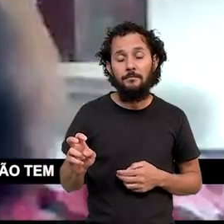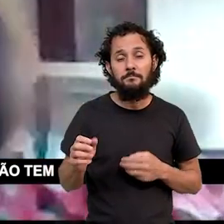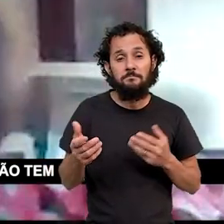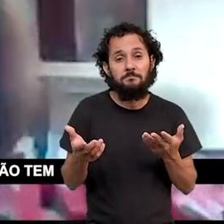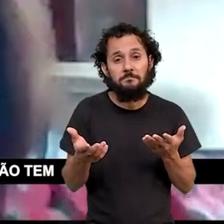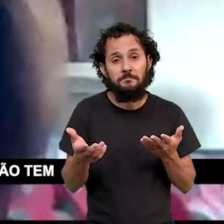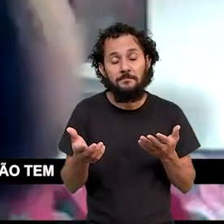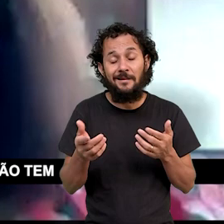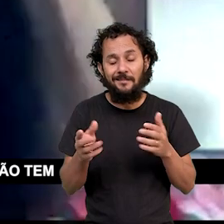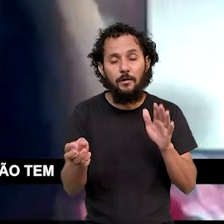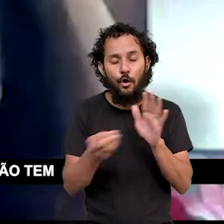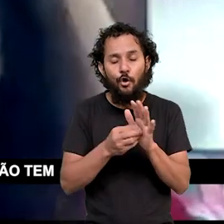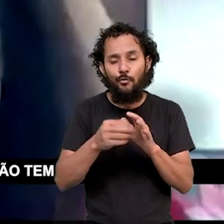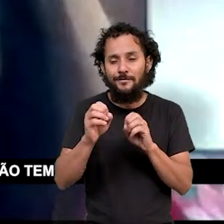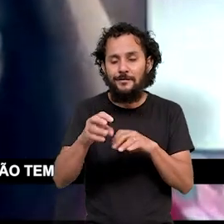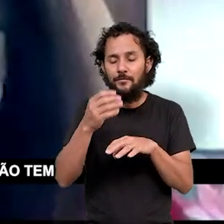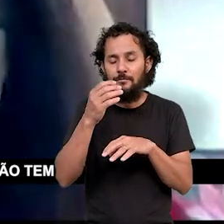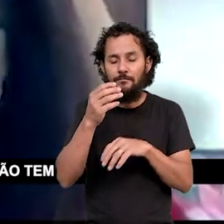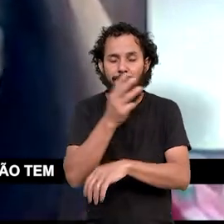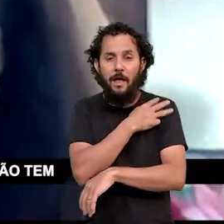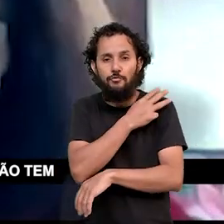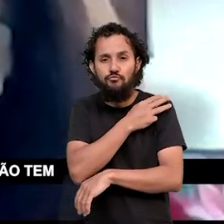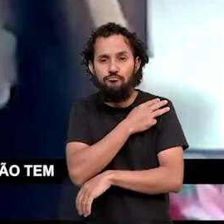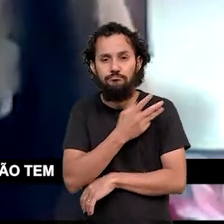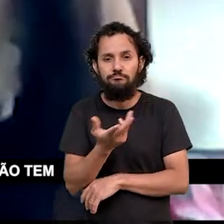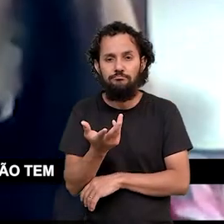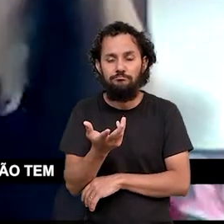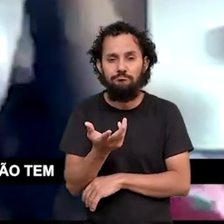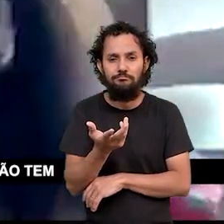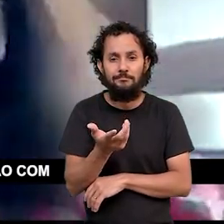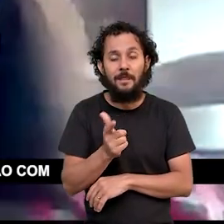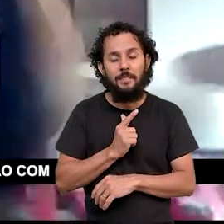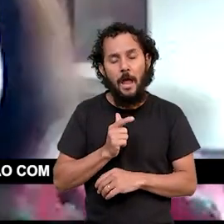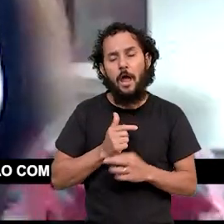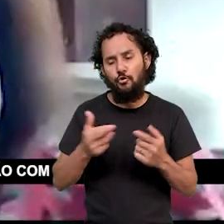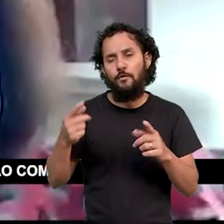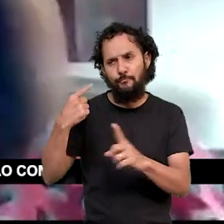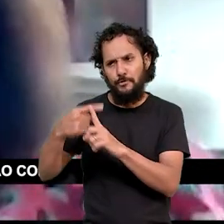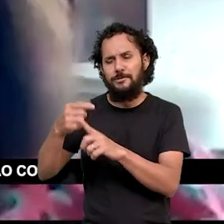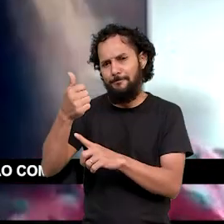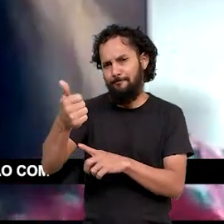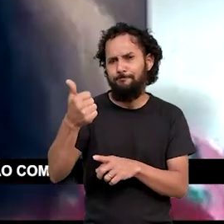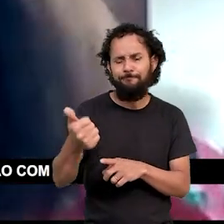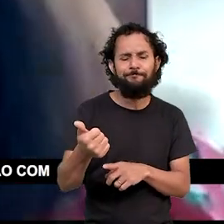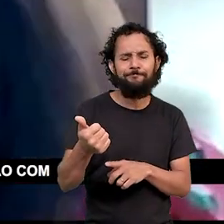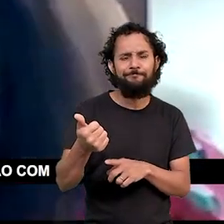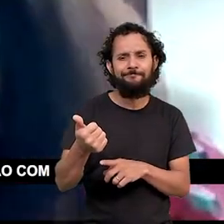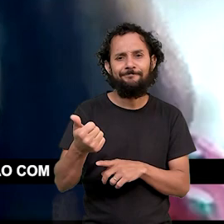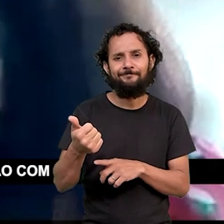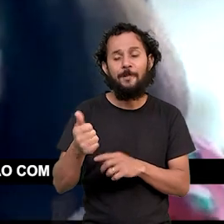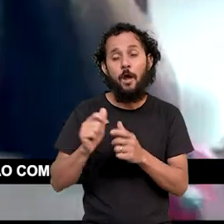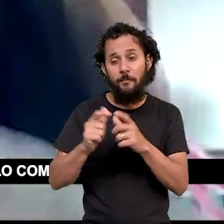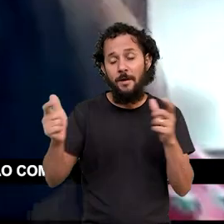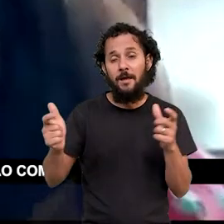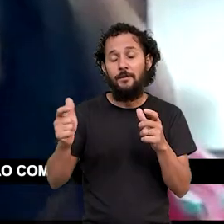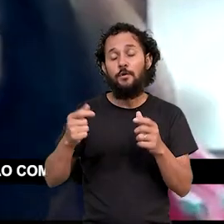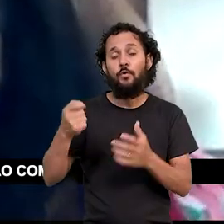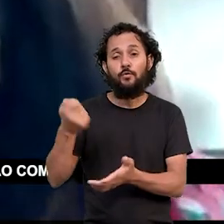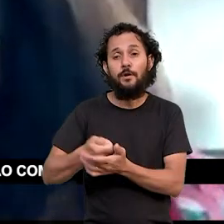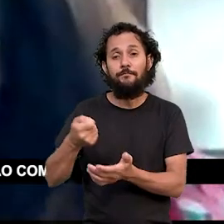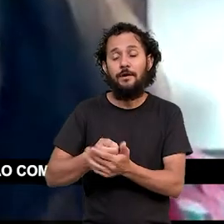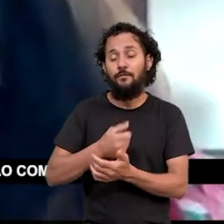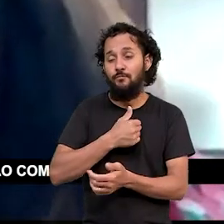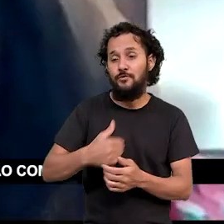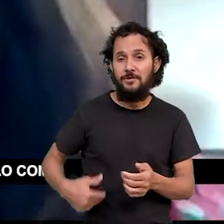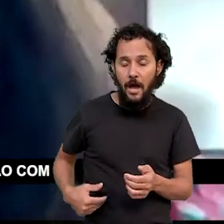E incluindo o ensino médio, então, tem um lado positivo? Tem. Amplia-se o